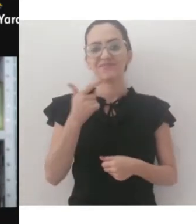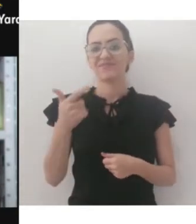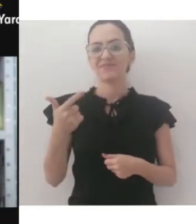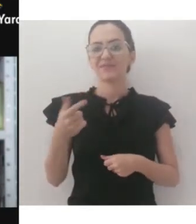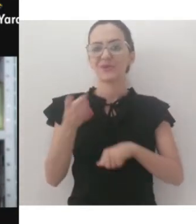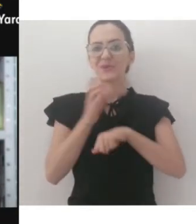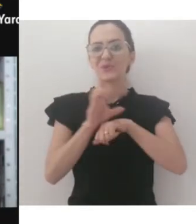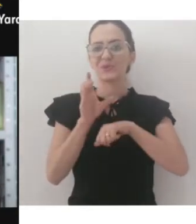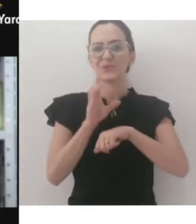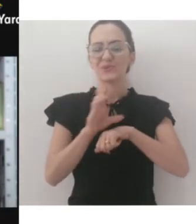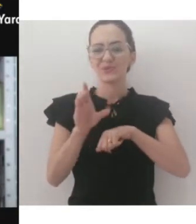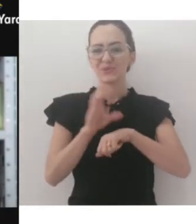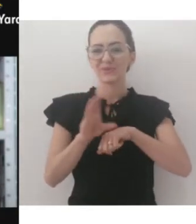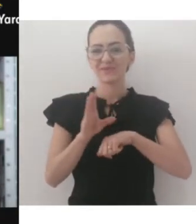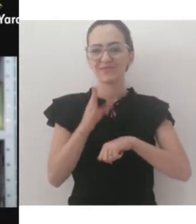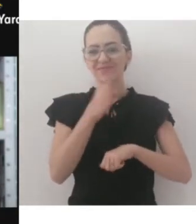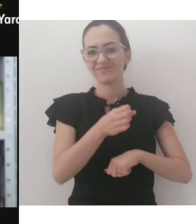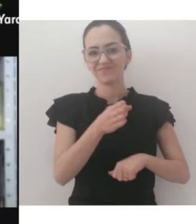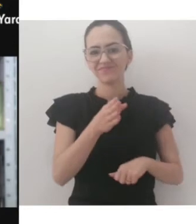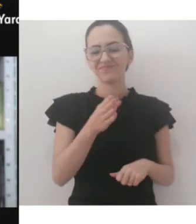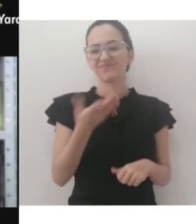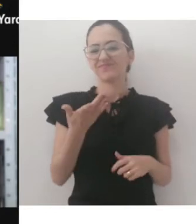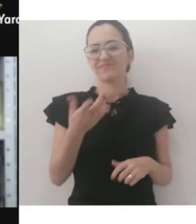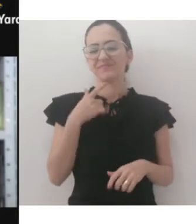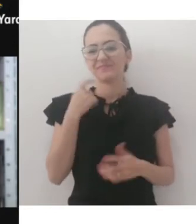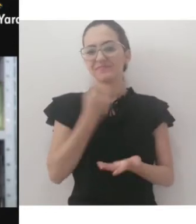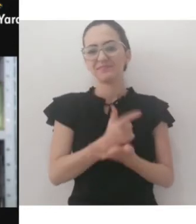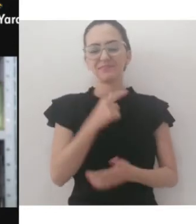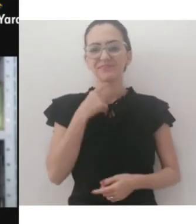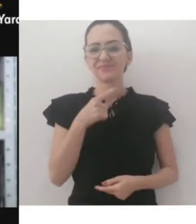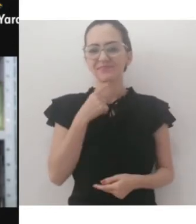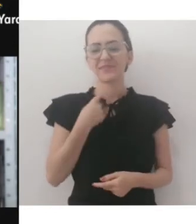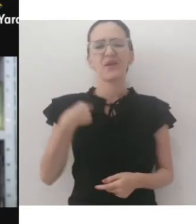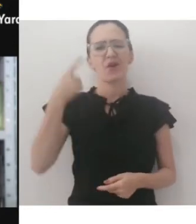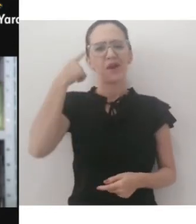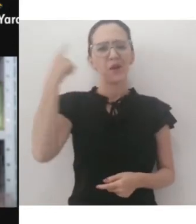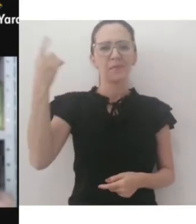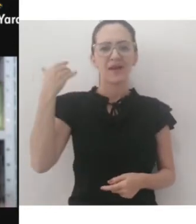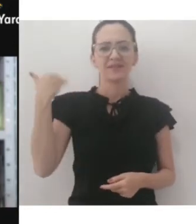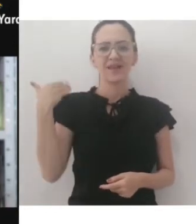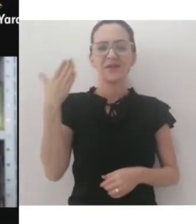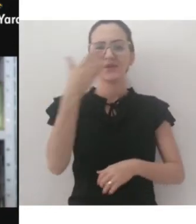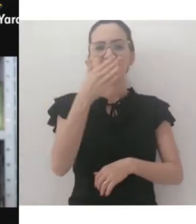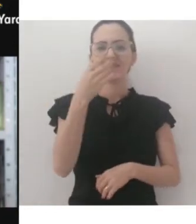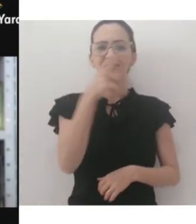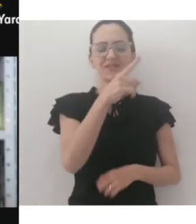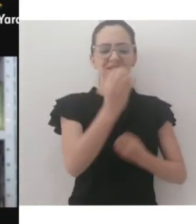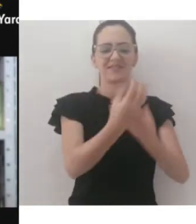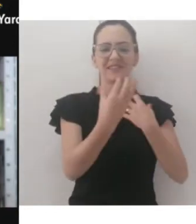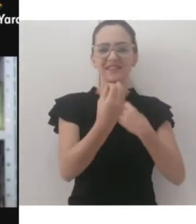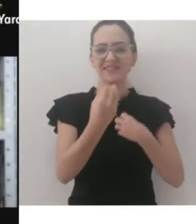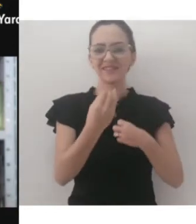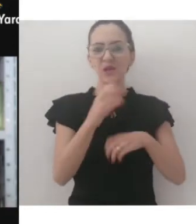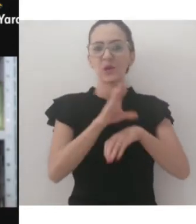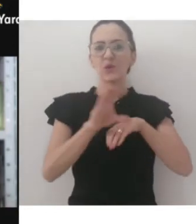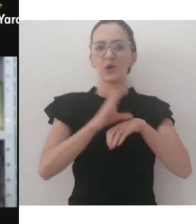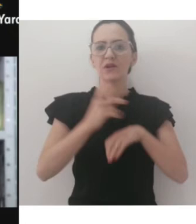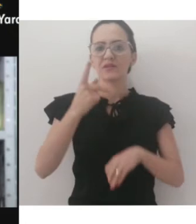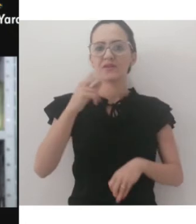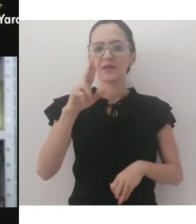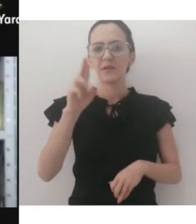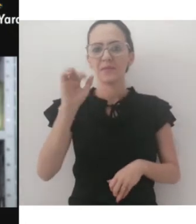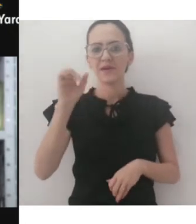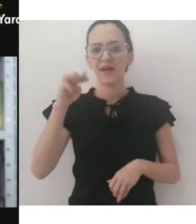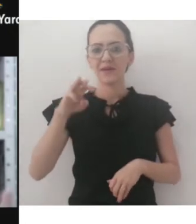financeiras de poder pagar um cursinho. Eu, por exemplo, lembro muito bem, assisti as suas aulas lá no curso da Prime aqui em Serrinha, na época que eu assistia